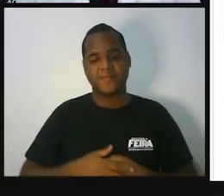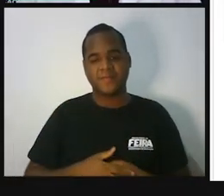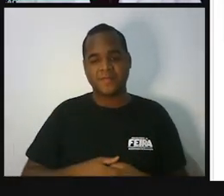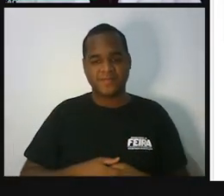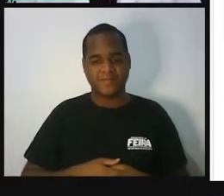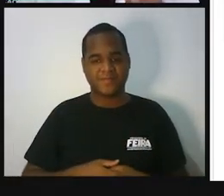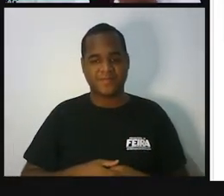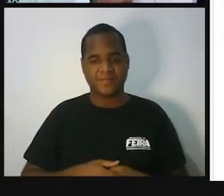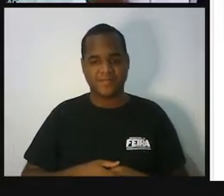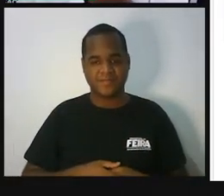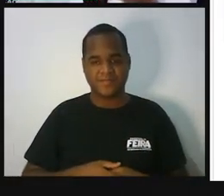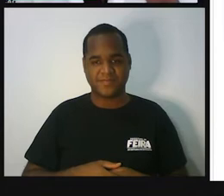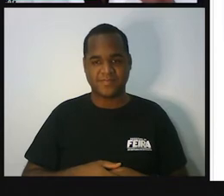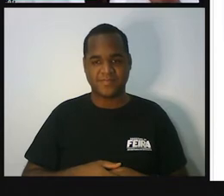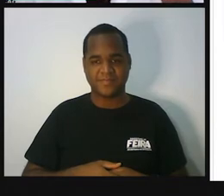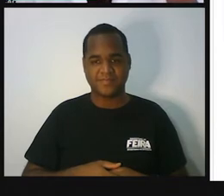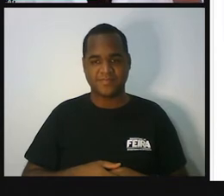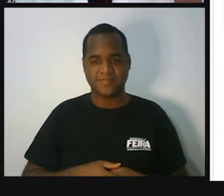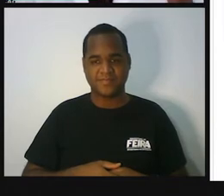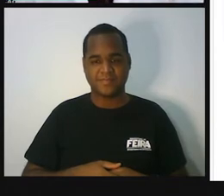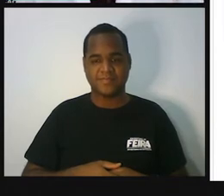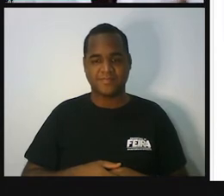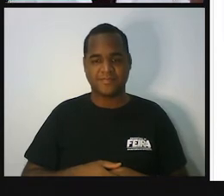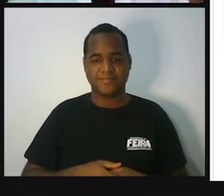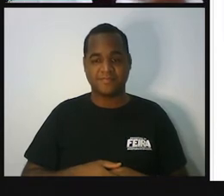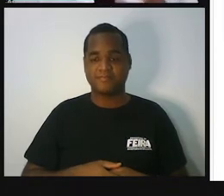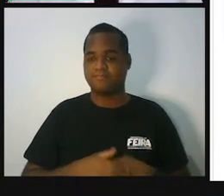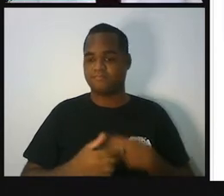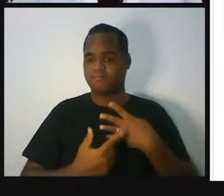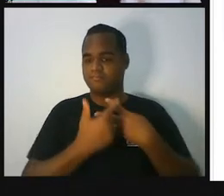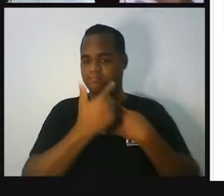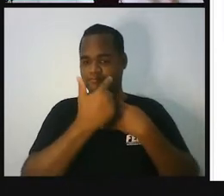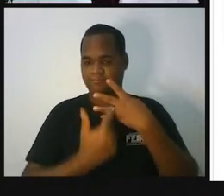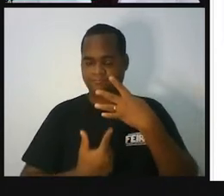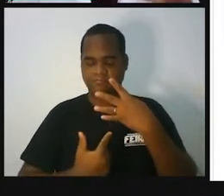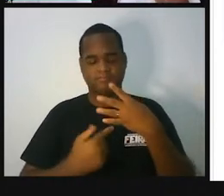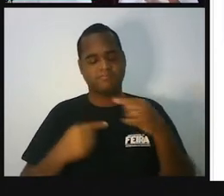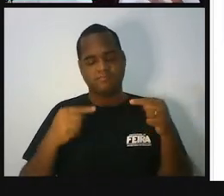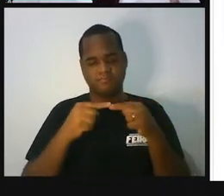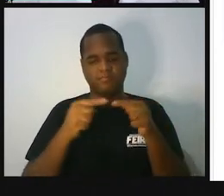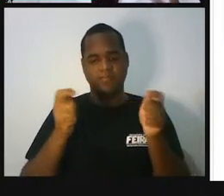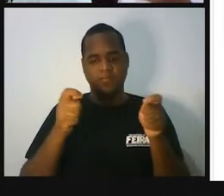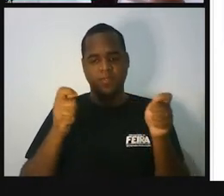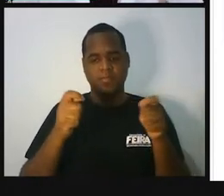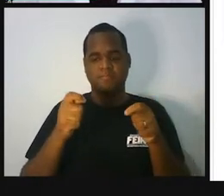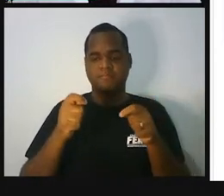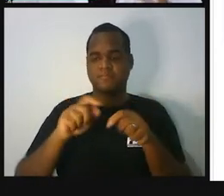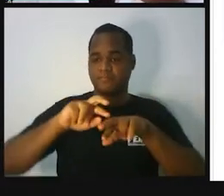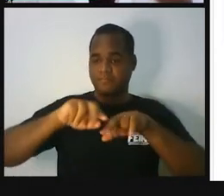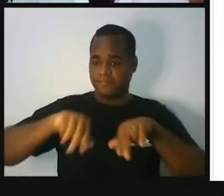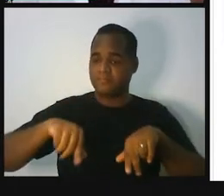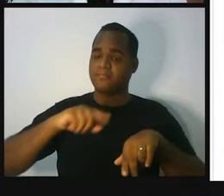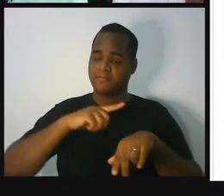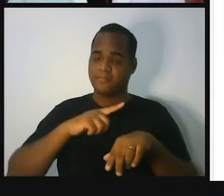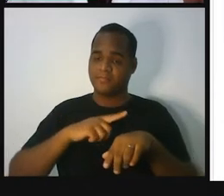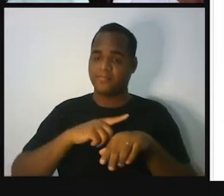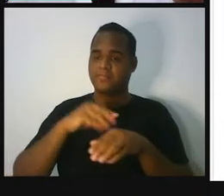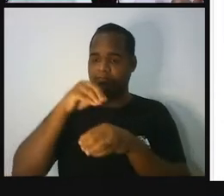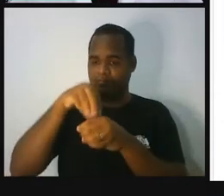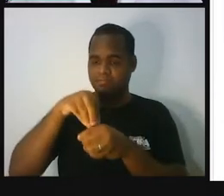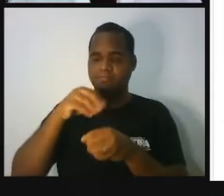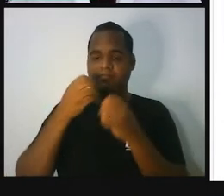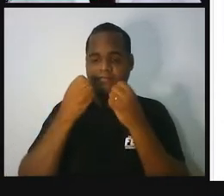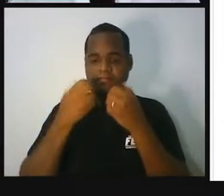só né a gente tem quatro tipos de aplicação para essas agulhas né